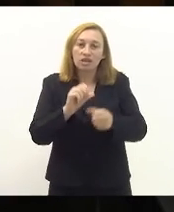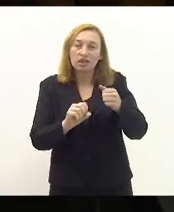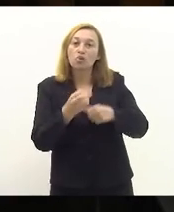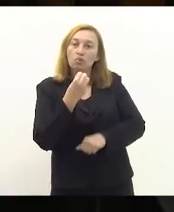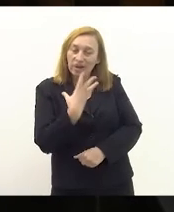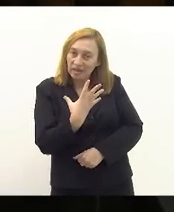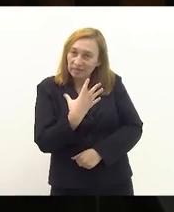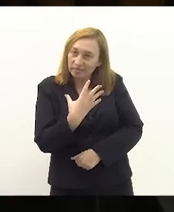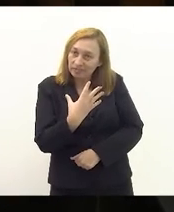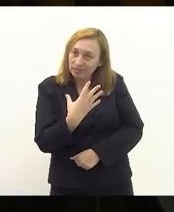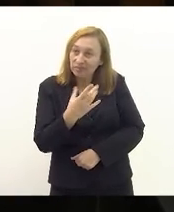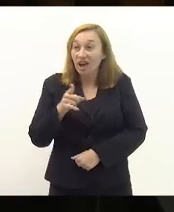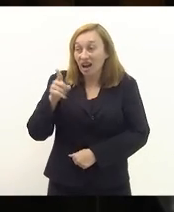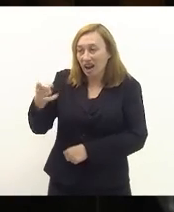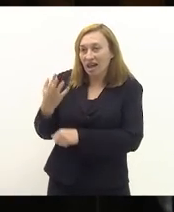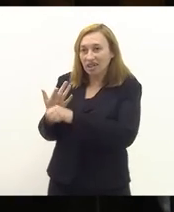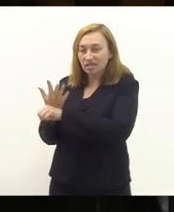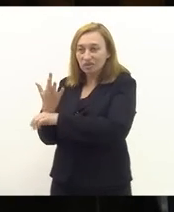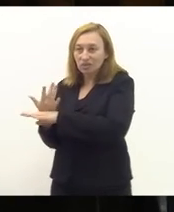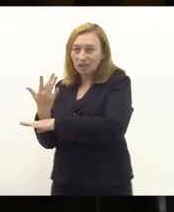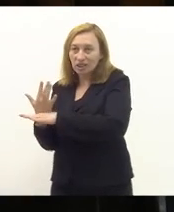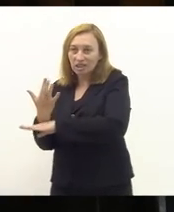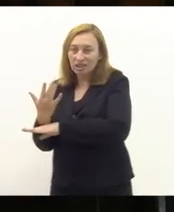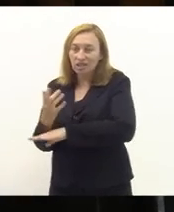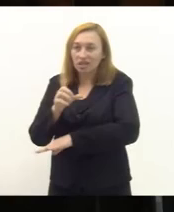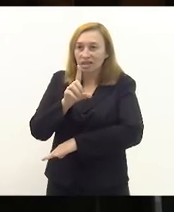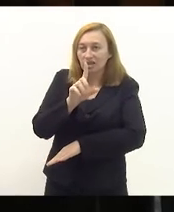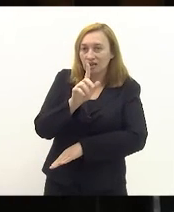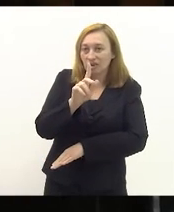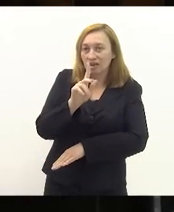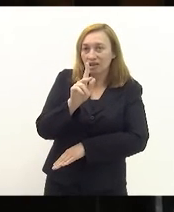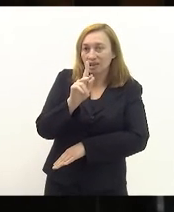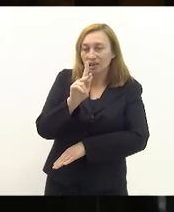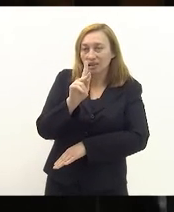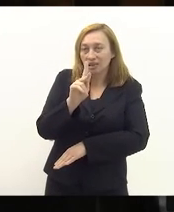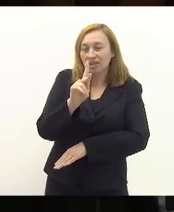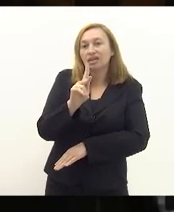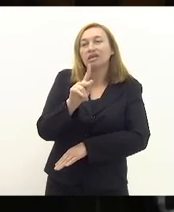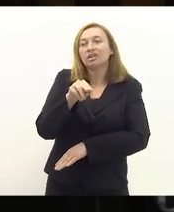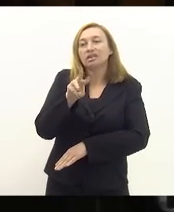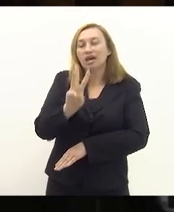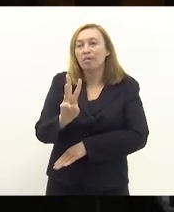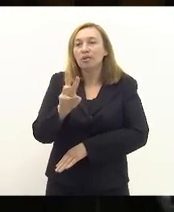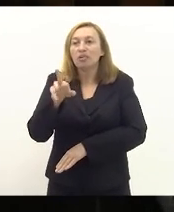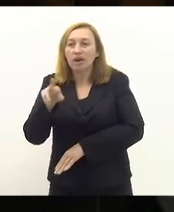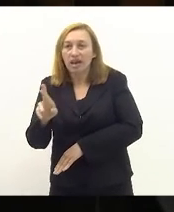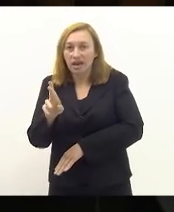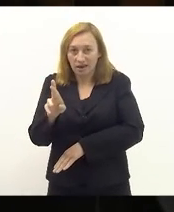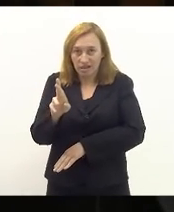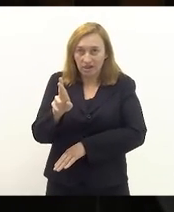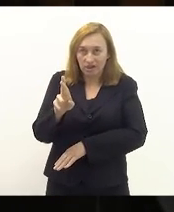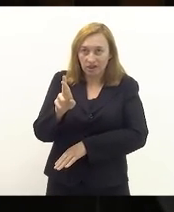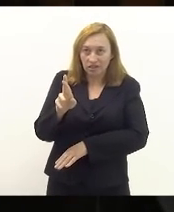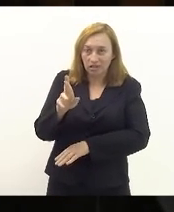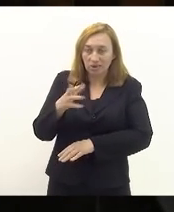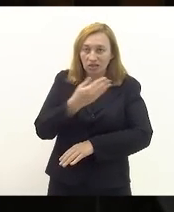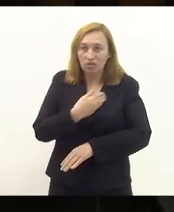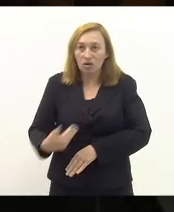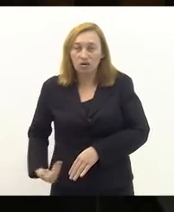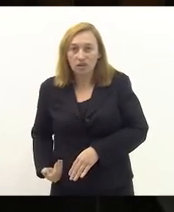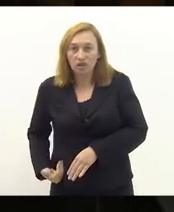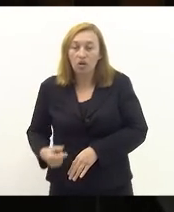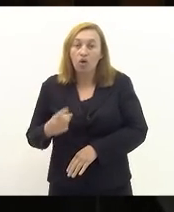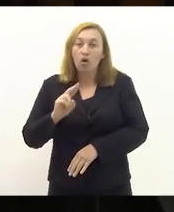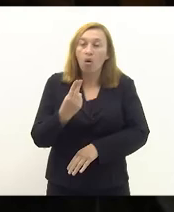bem lá em Duque de Caxias tem um modo WR de governar não existe jeitinho ou você